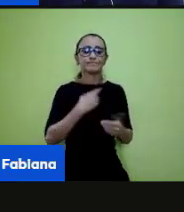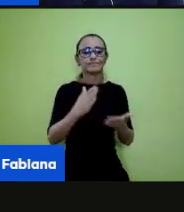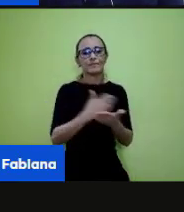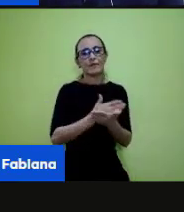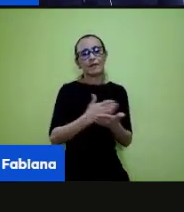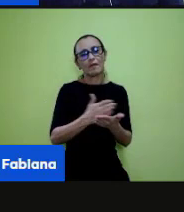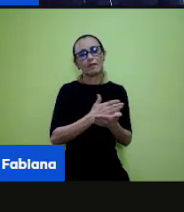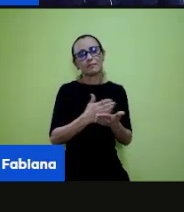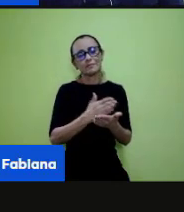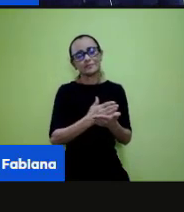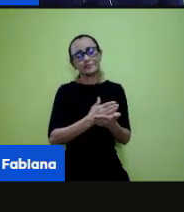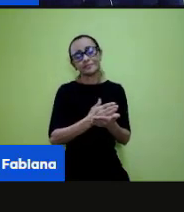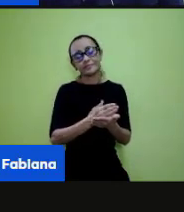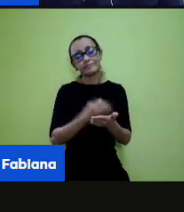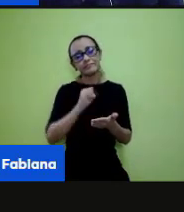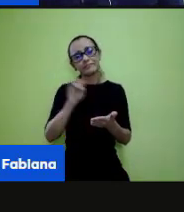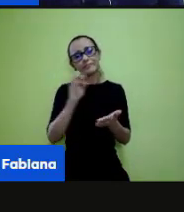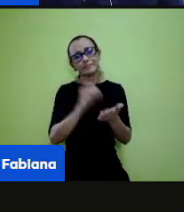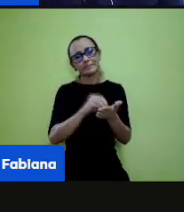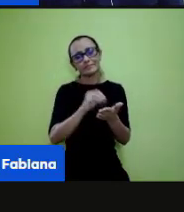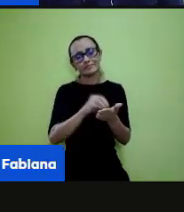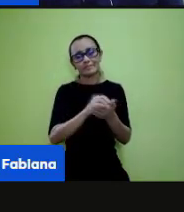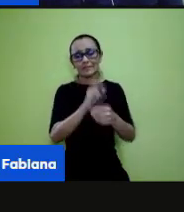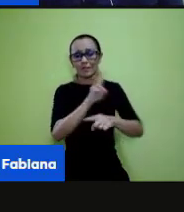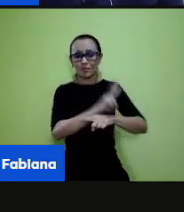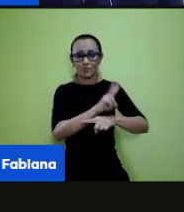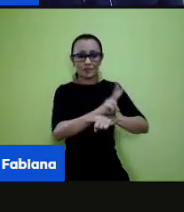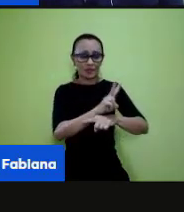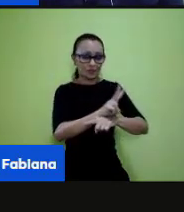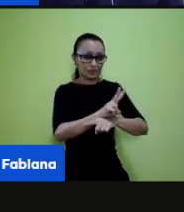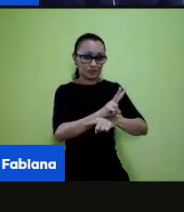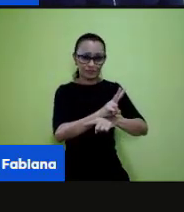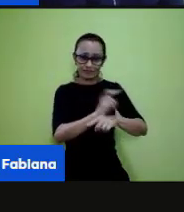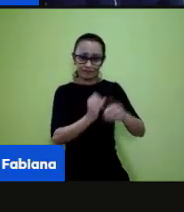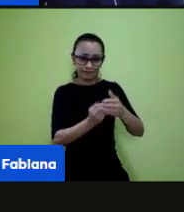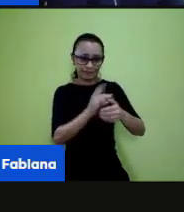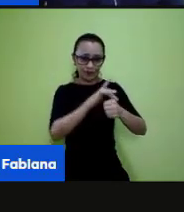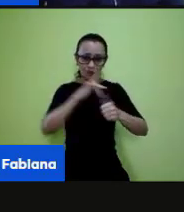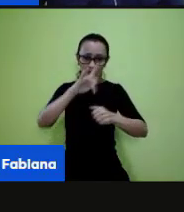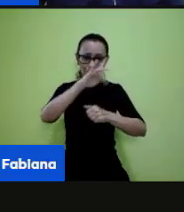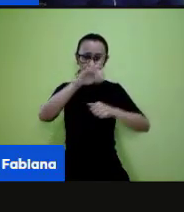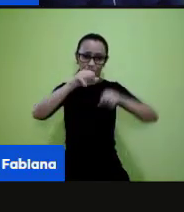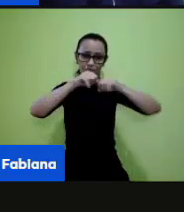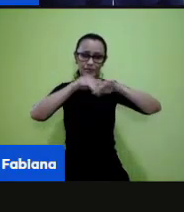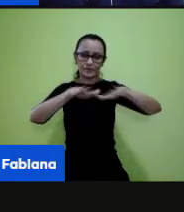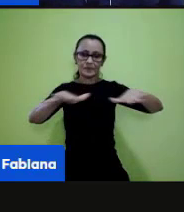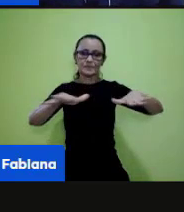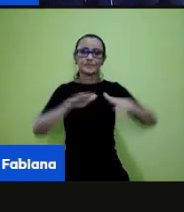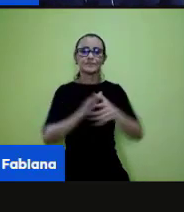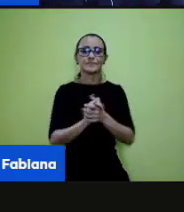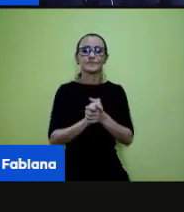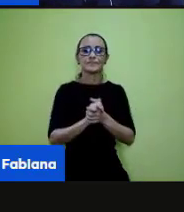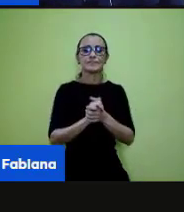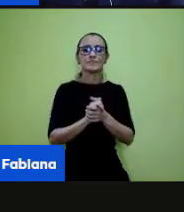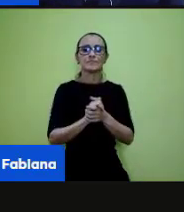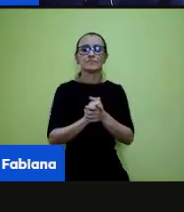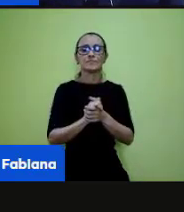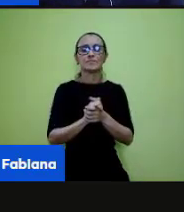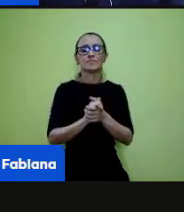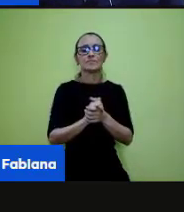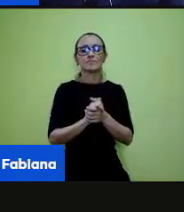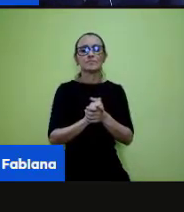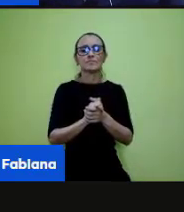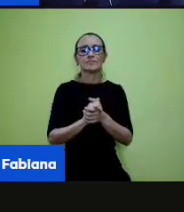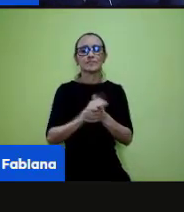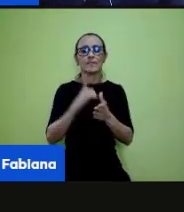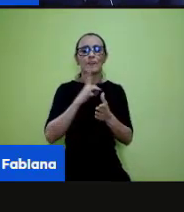cuidado e nós vamos ter esse vetor adulto, que é a fase de dispersão e de transmissão do vetor. Nós temos